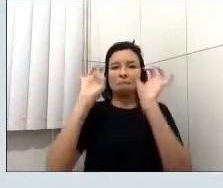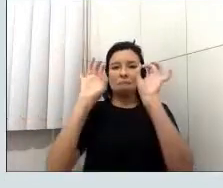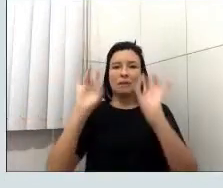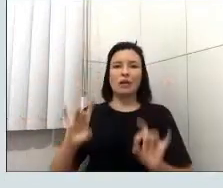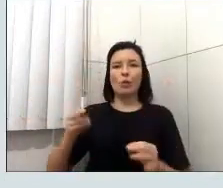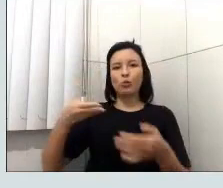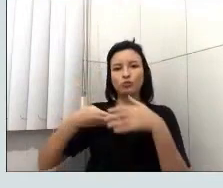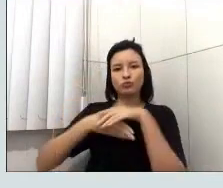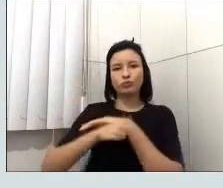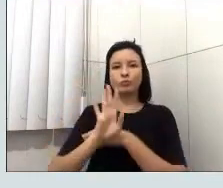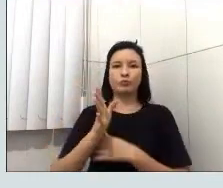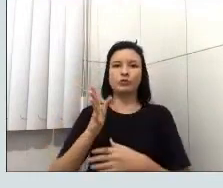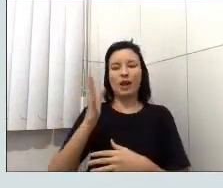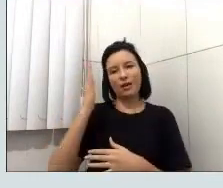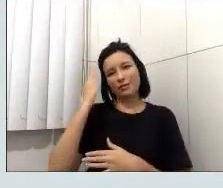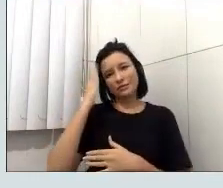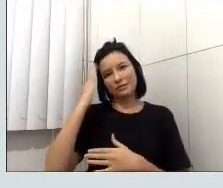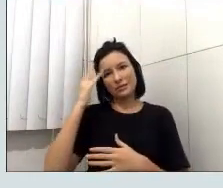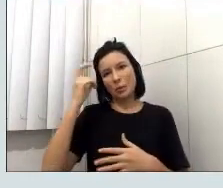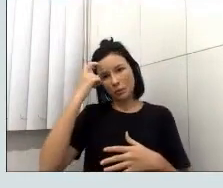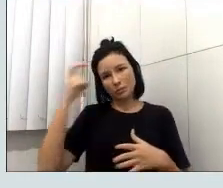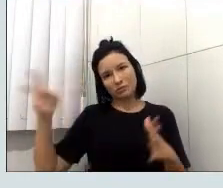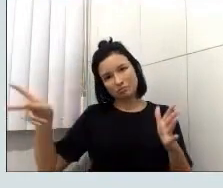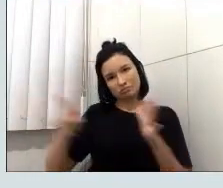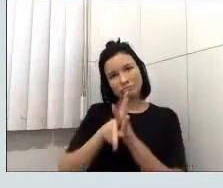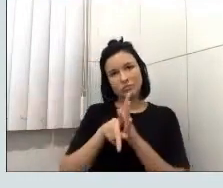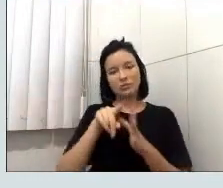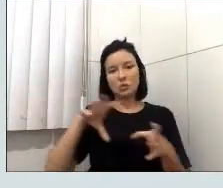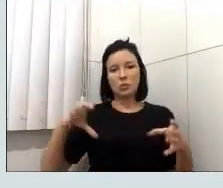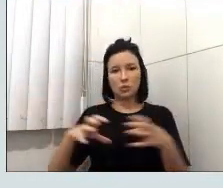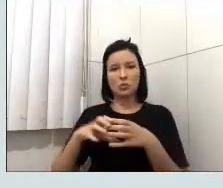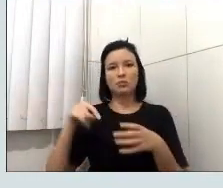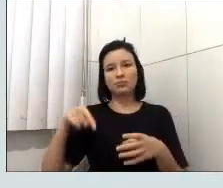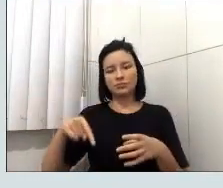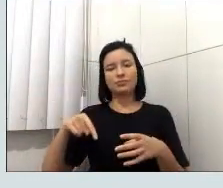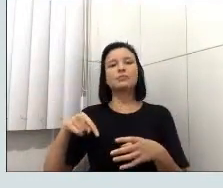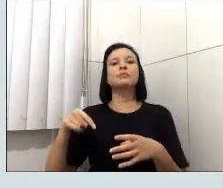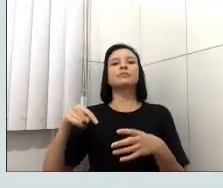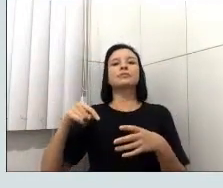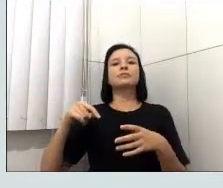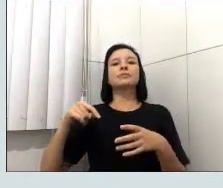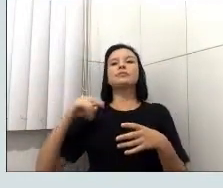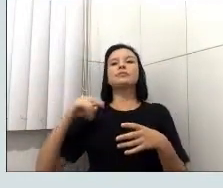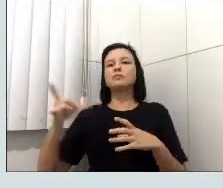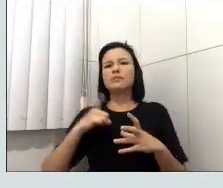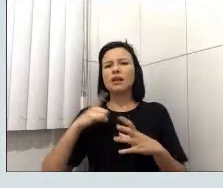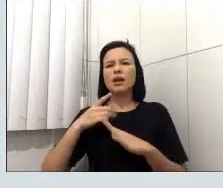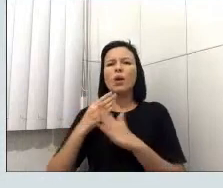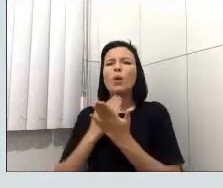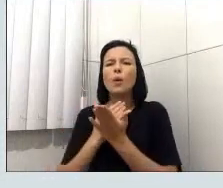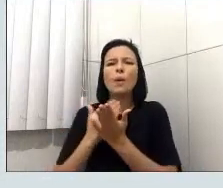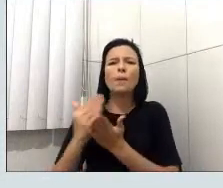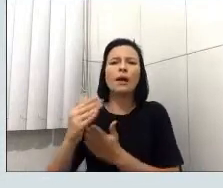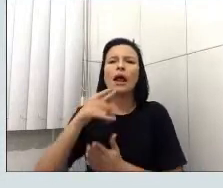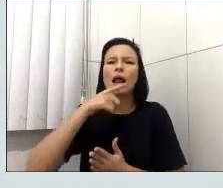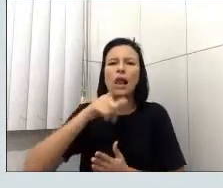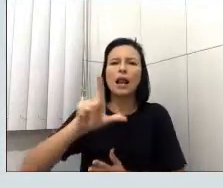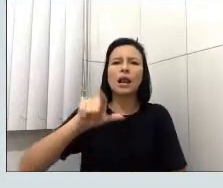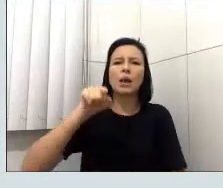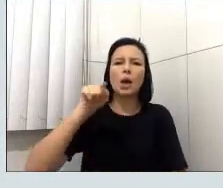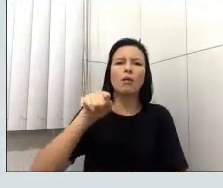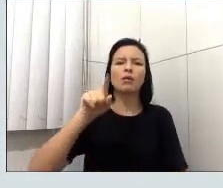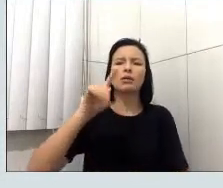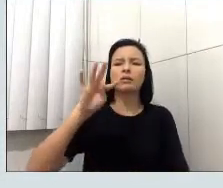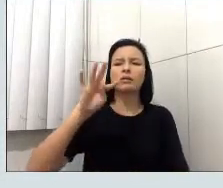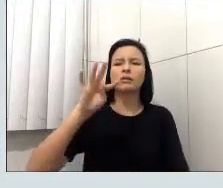e de coletores, inclusive os sambaqueiros também eram assim. Os de origem da língua tupi, eles tinham